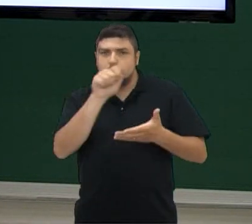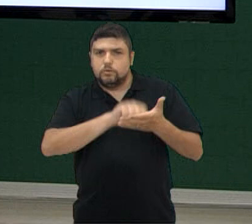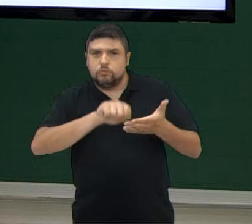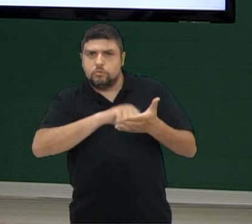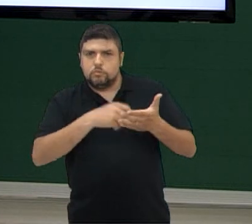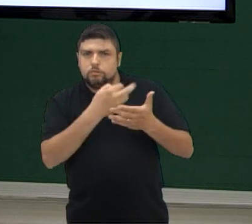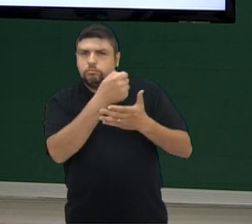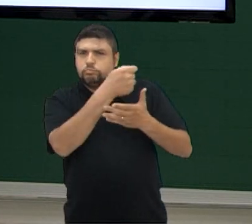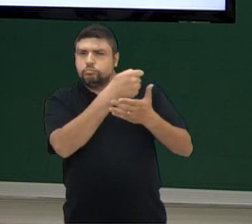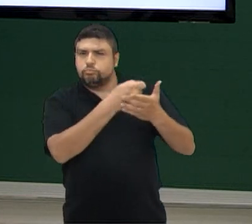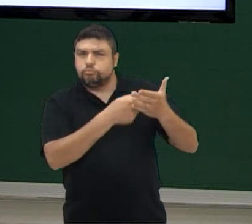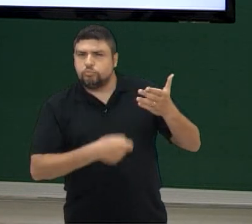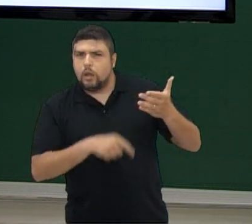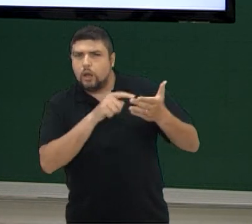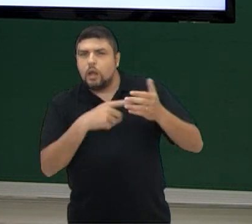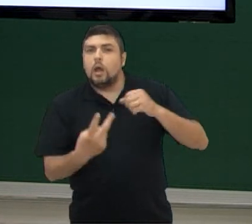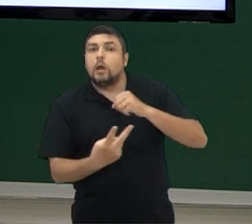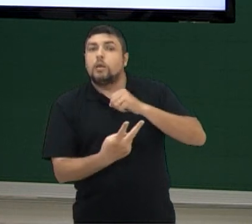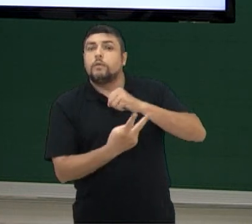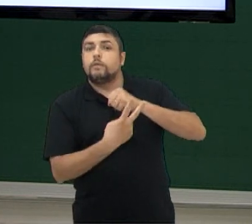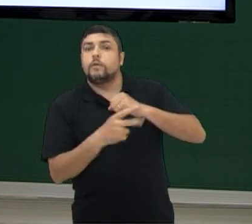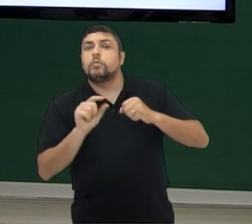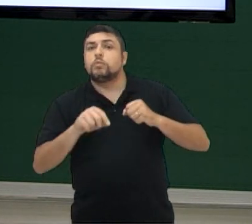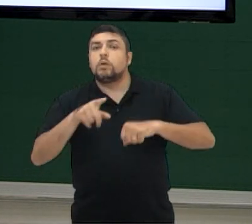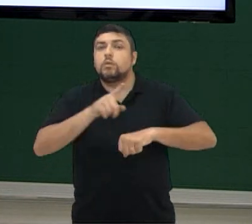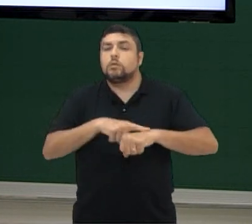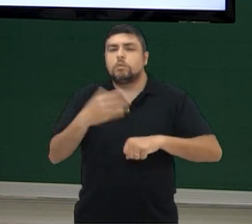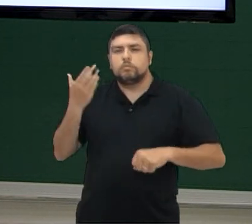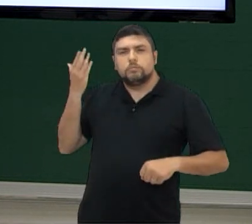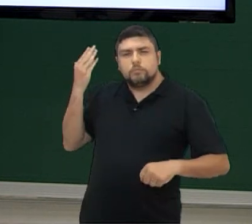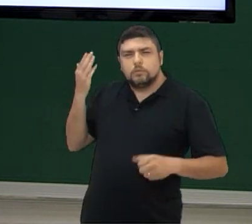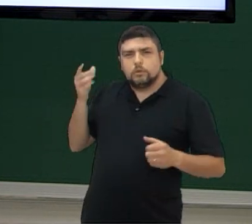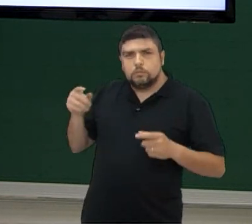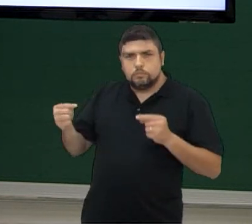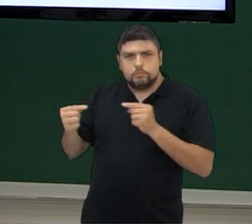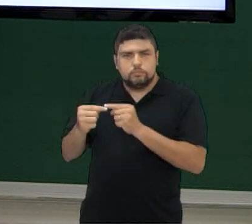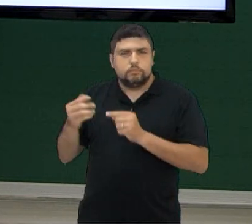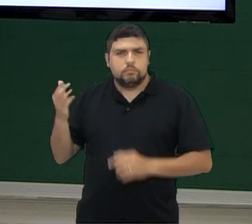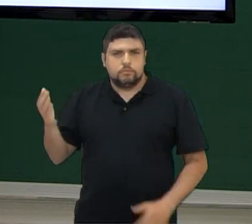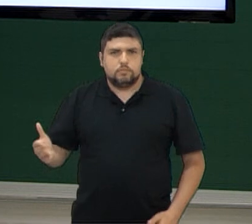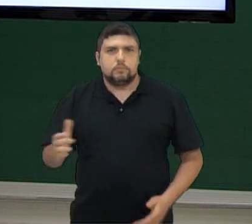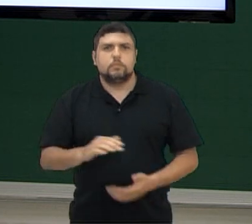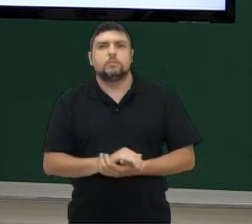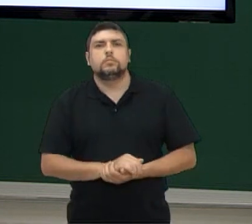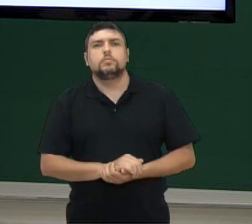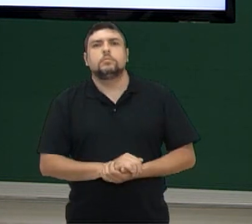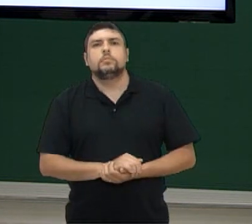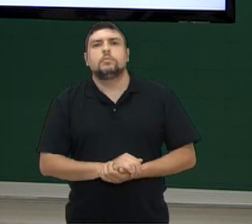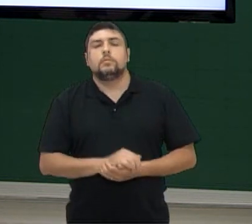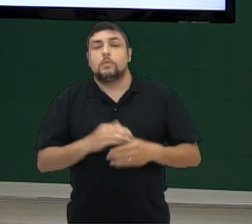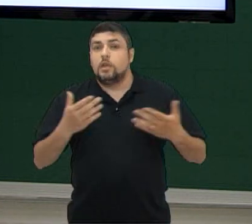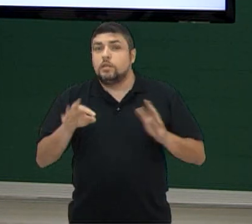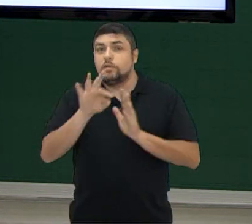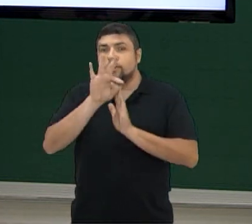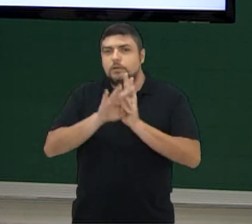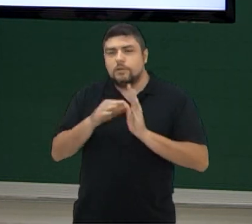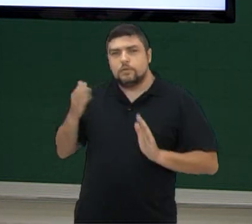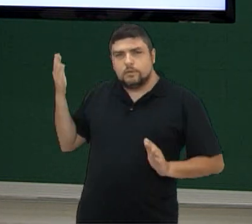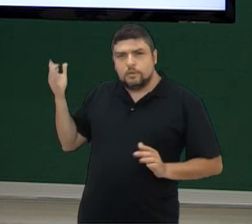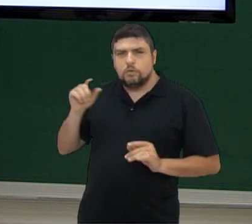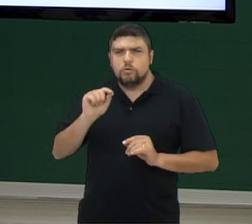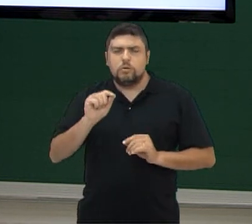aí no pretérito perfeito e no pretérito imperfeito, como a gente viu. Certo? Então, é um recorte da vida dele, né? Lógico que